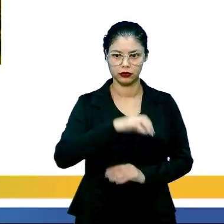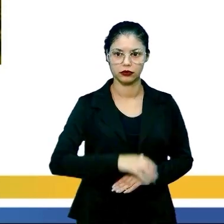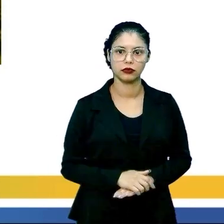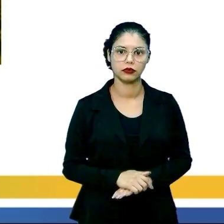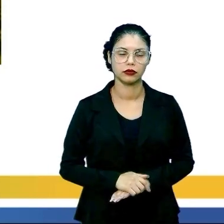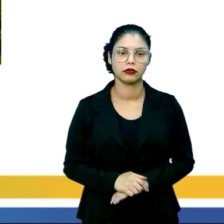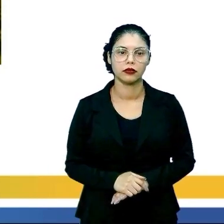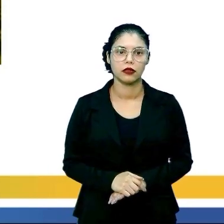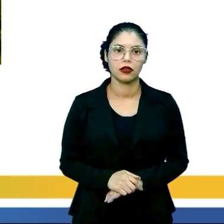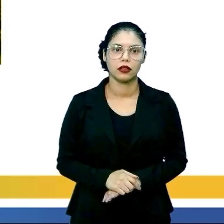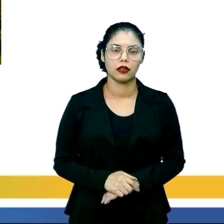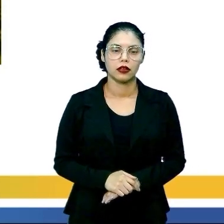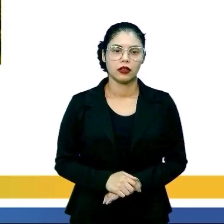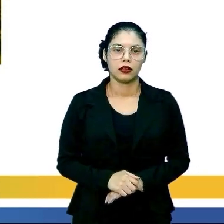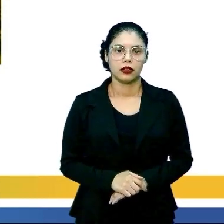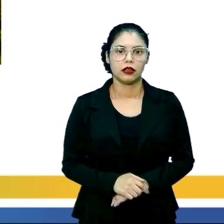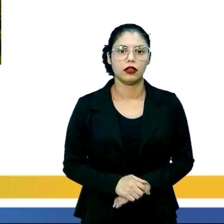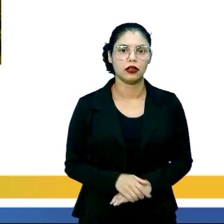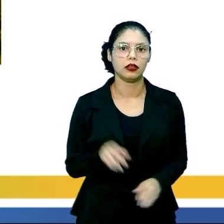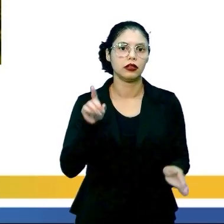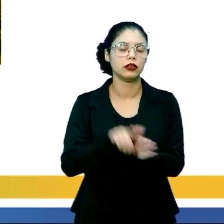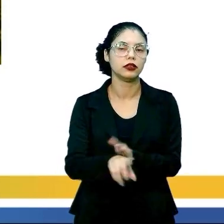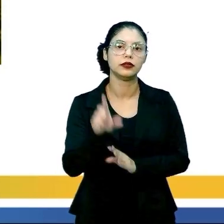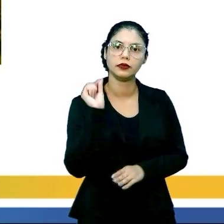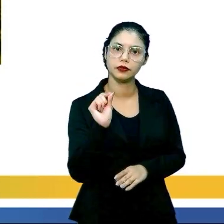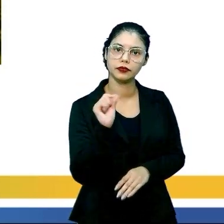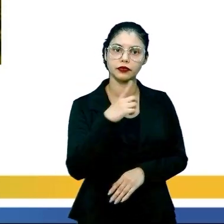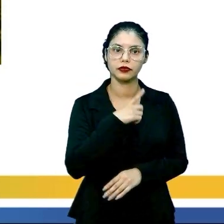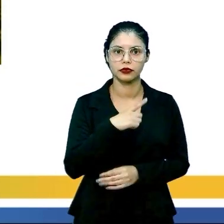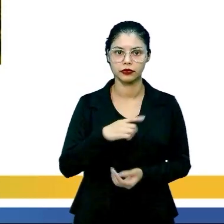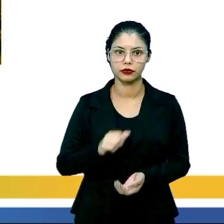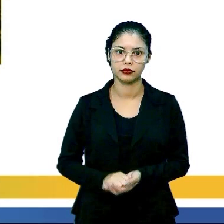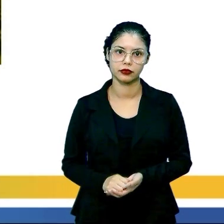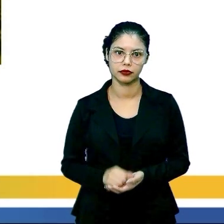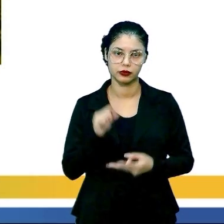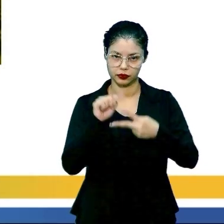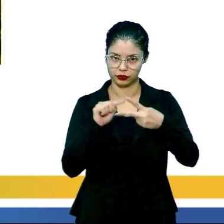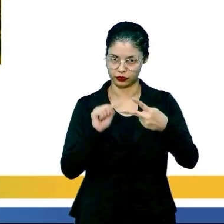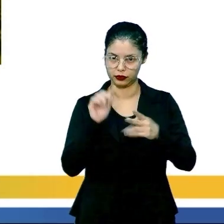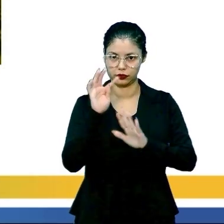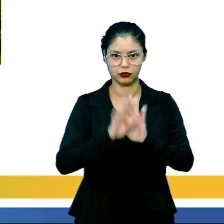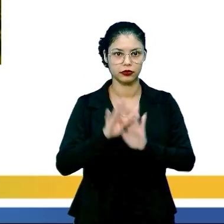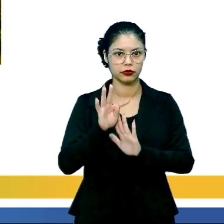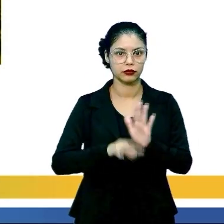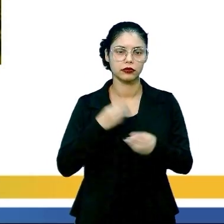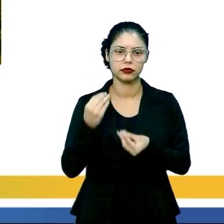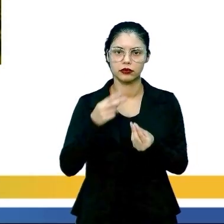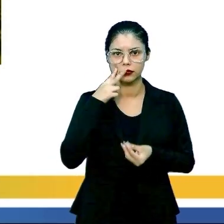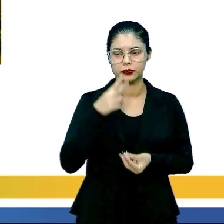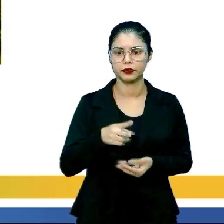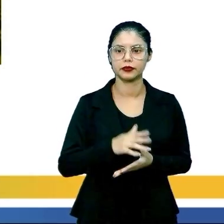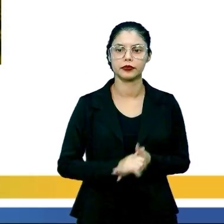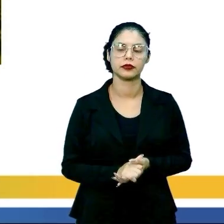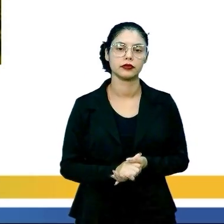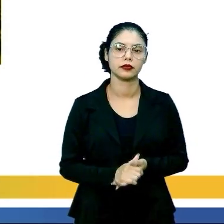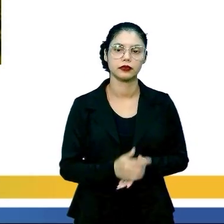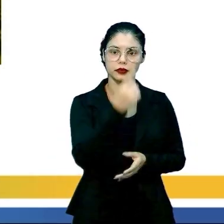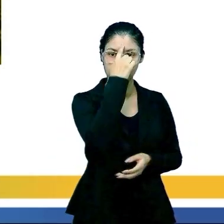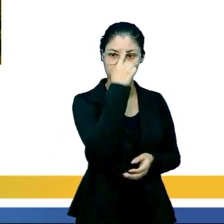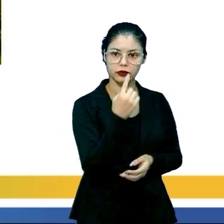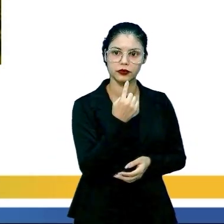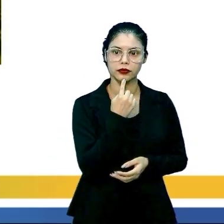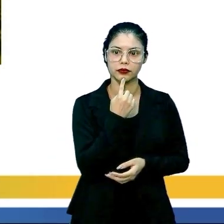9. E essa questão, ela tem dois tipos de textos, como você está vendo. Uma